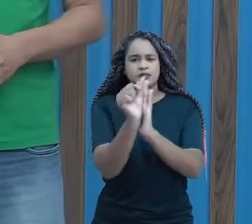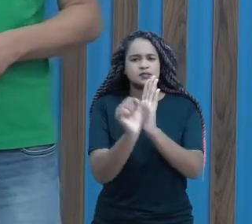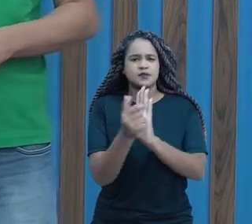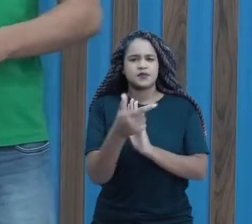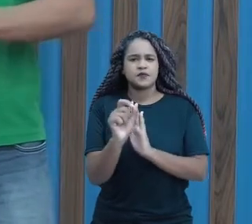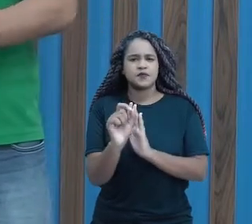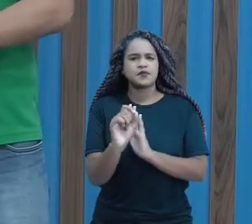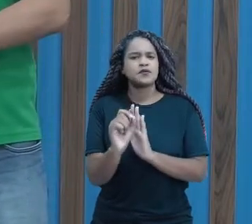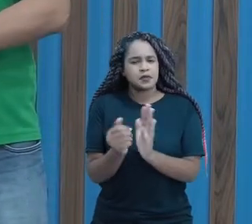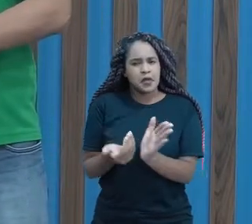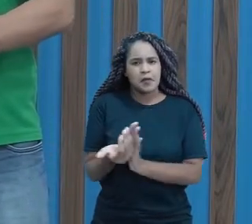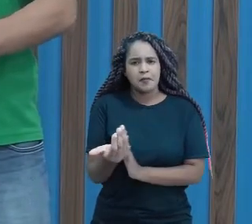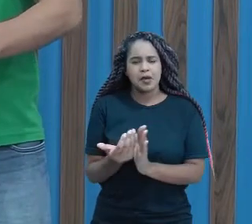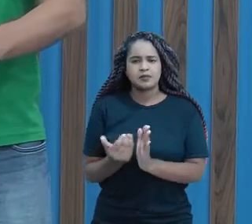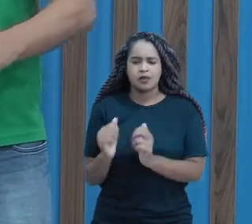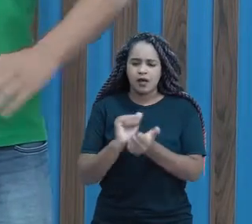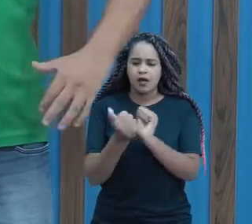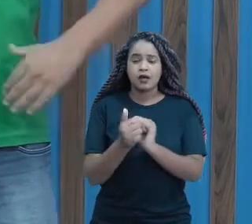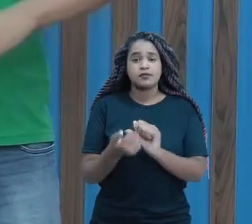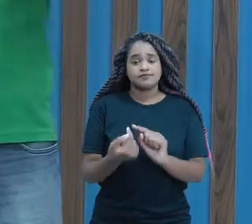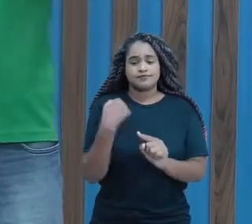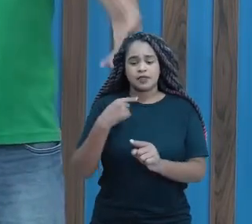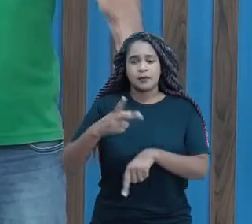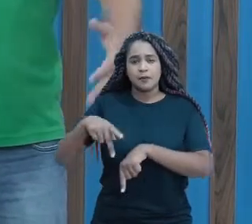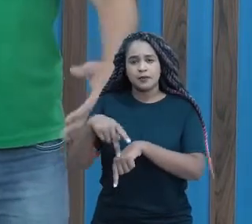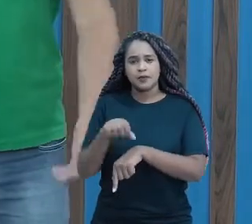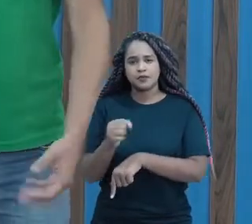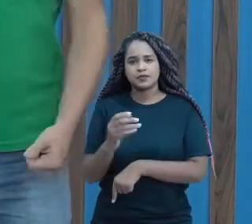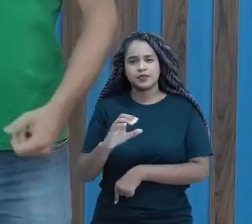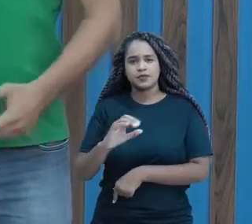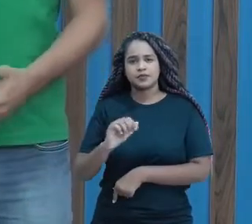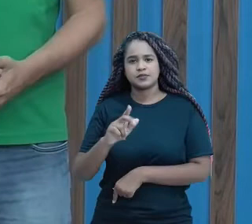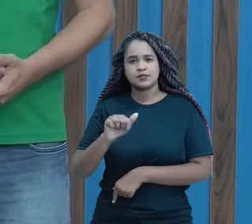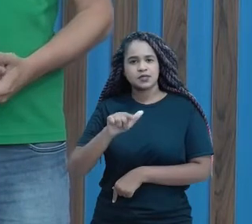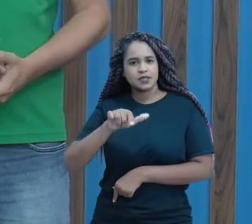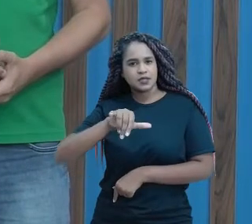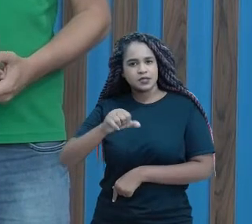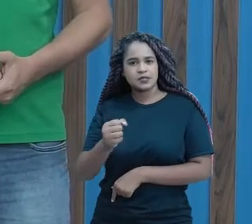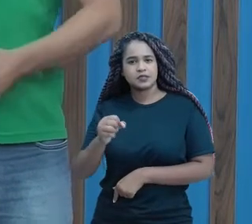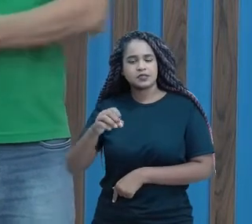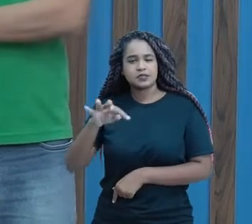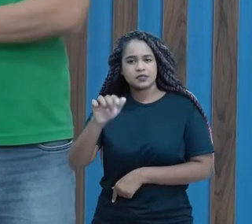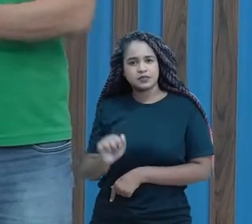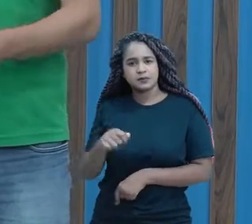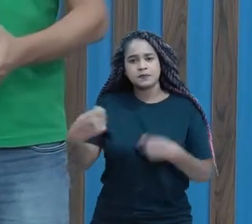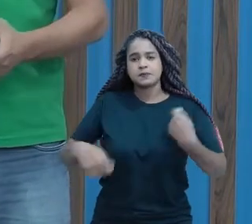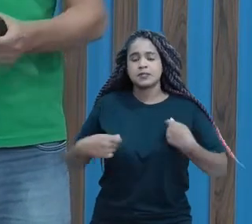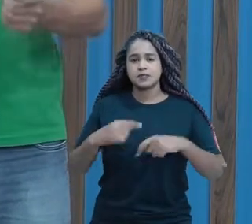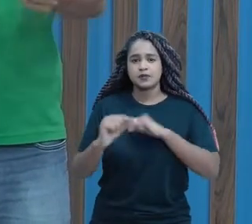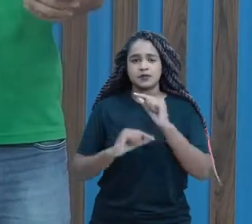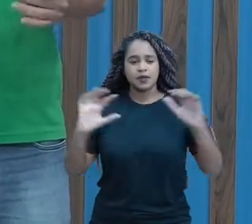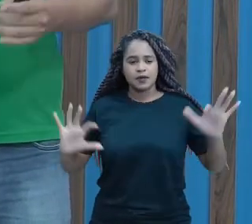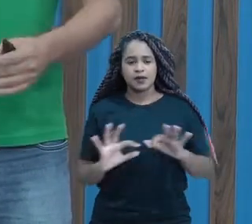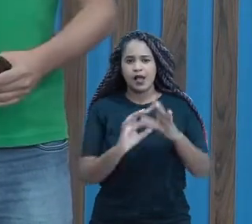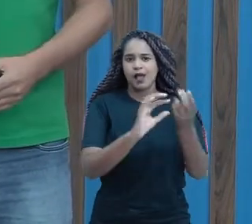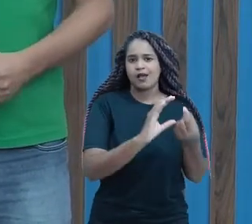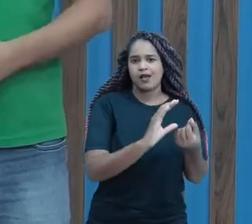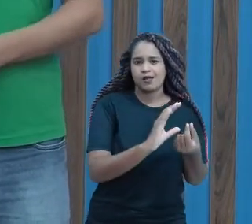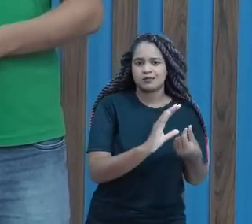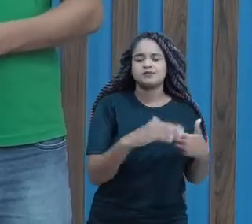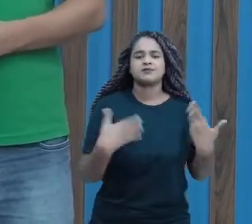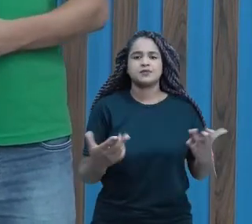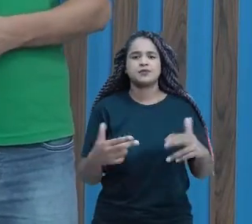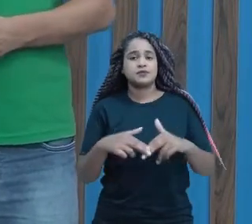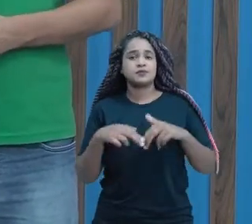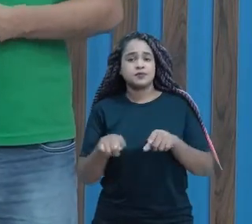XX, principalmente para os países que eram socialistas, que tinham que lidar com grande parte do mundo capitalista. Então, a China fez essa adaptação,